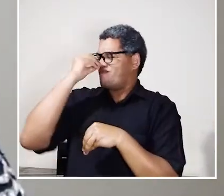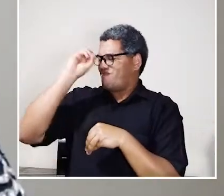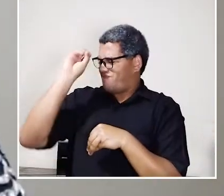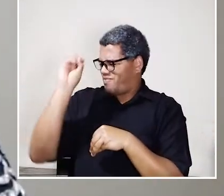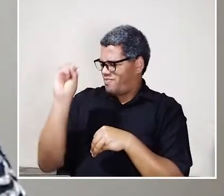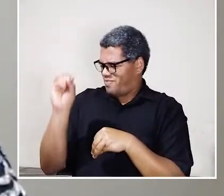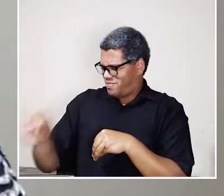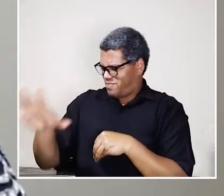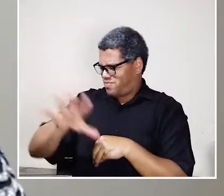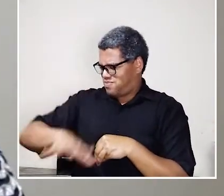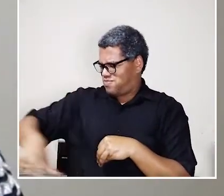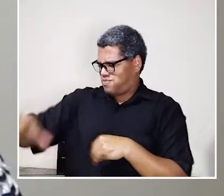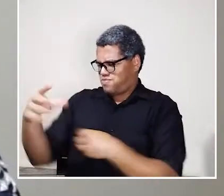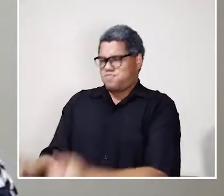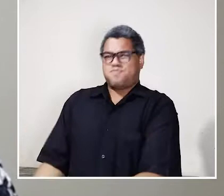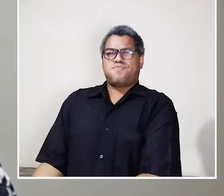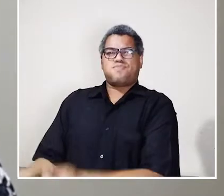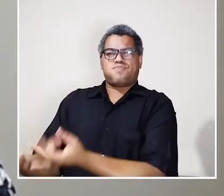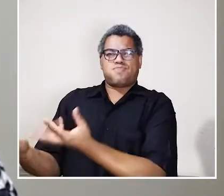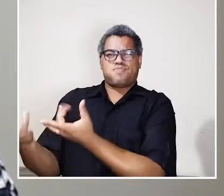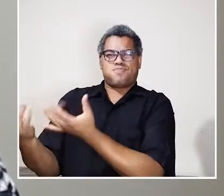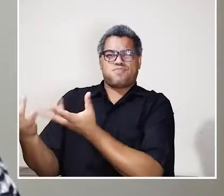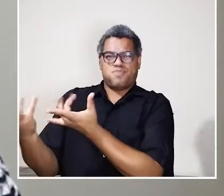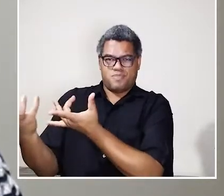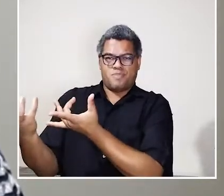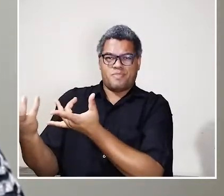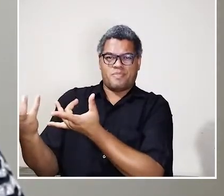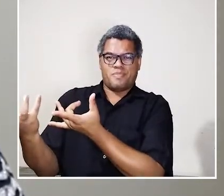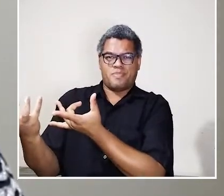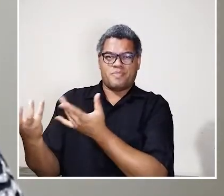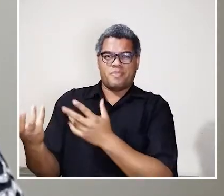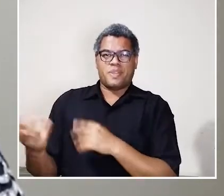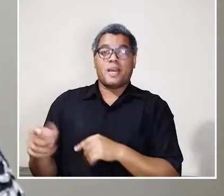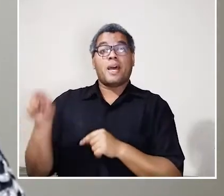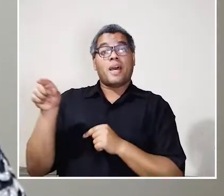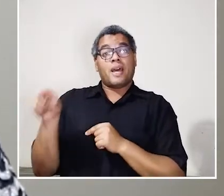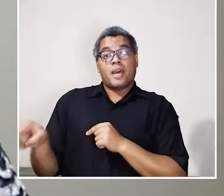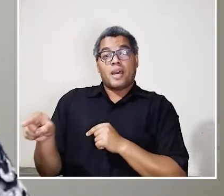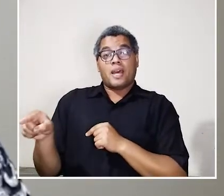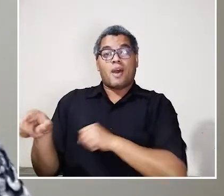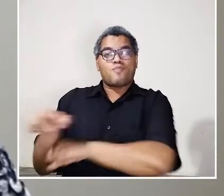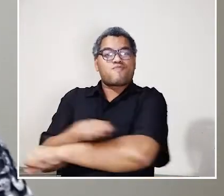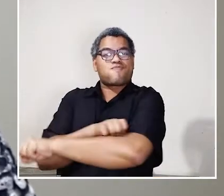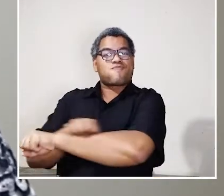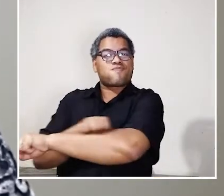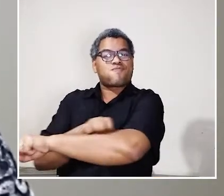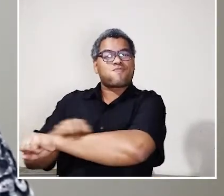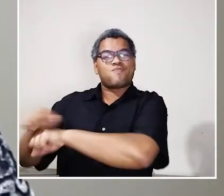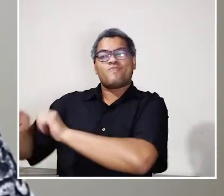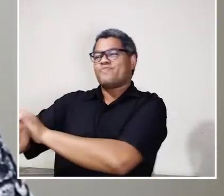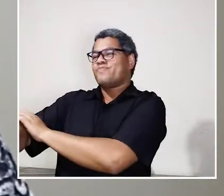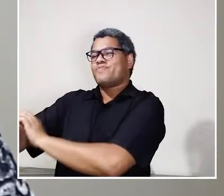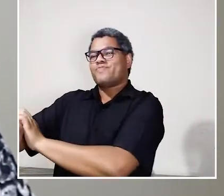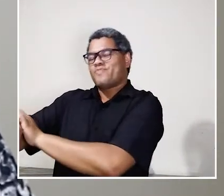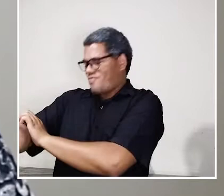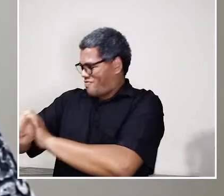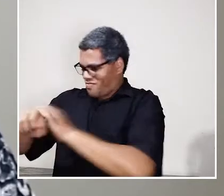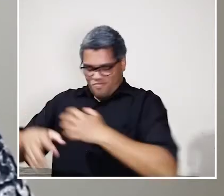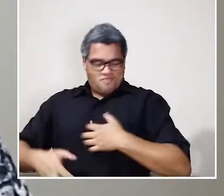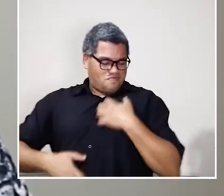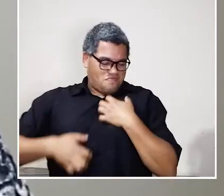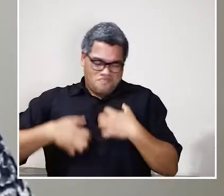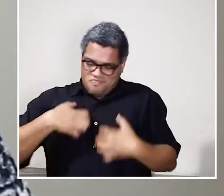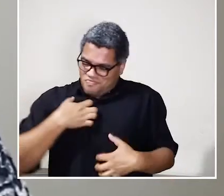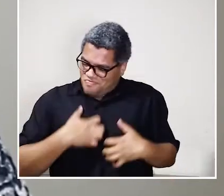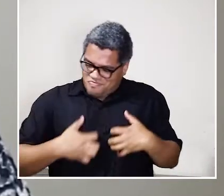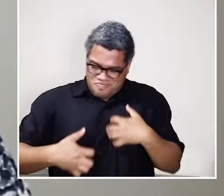para onde se queimava o lixo da cidade, o monturo. E ali ele ficou se coçando com